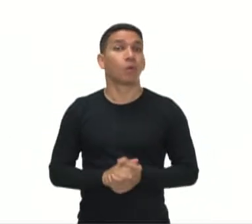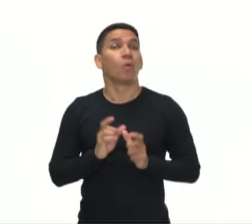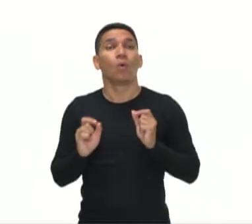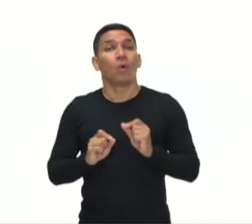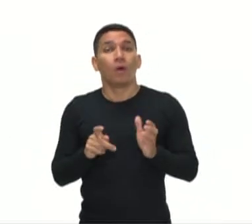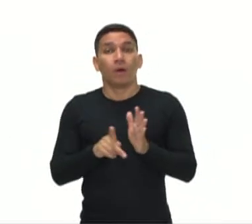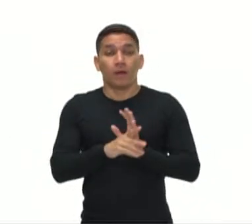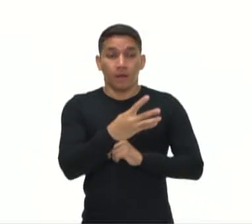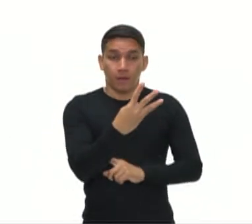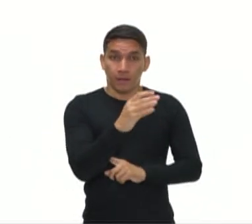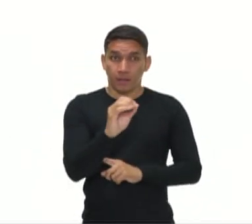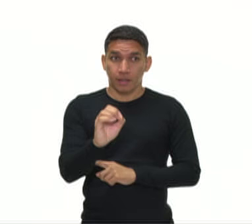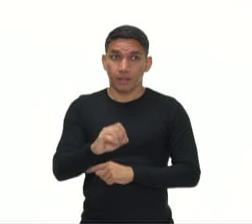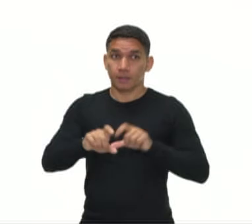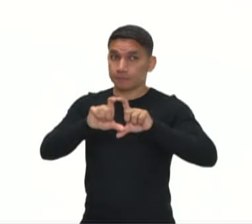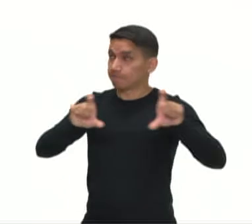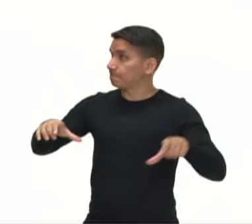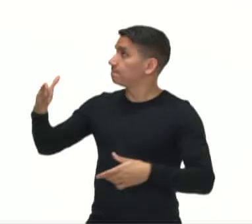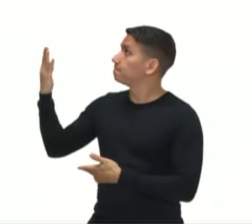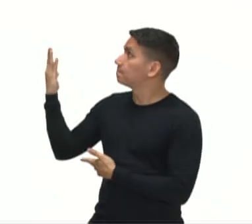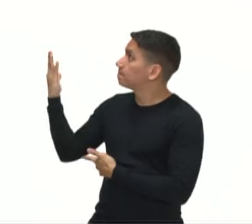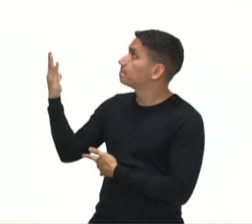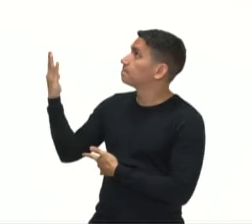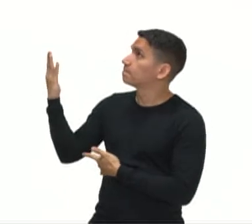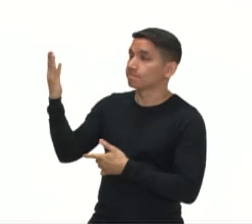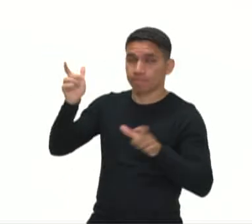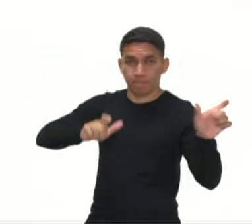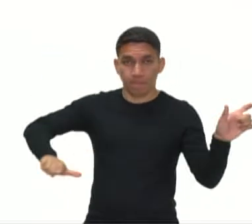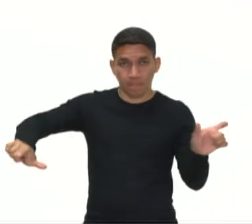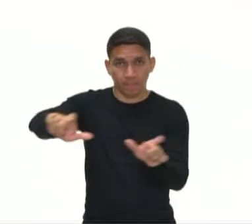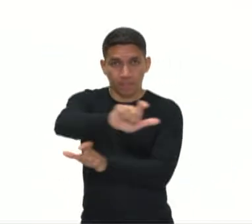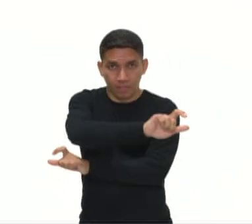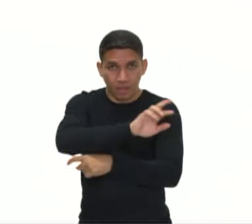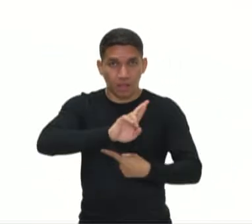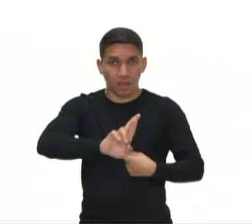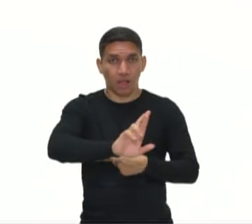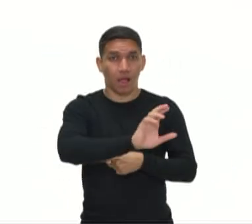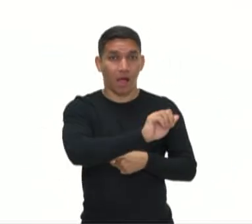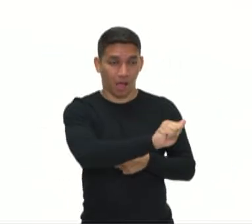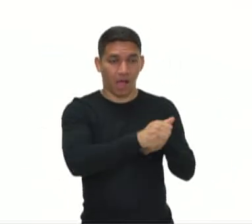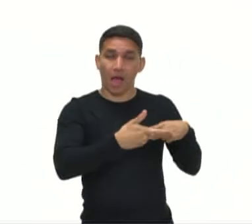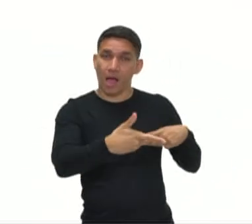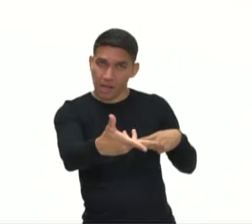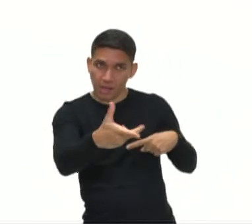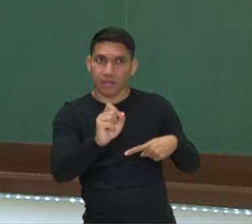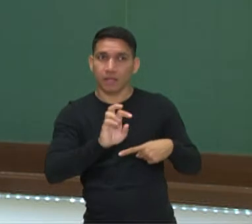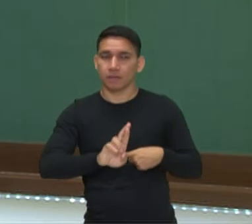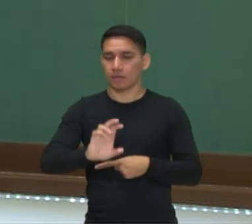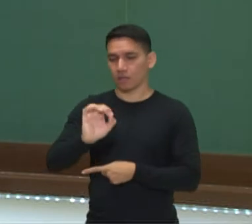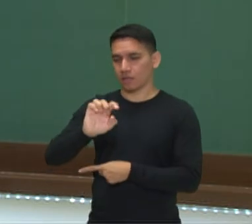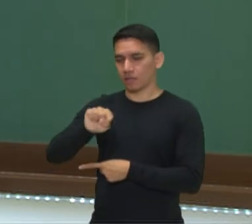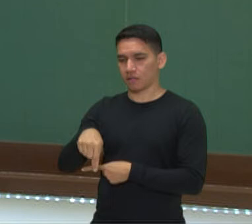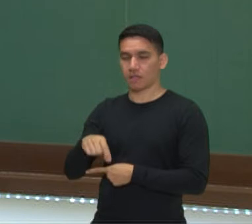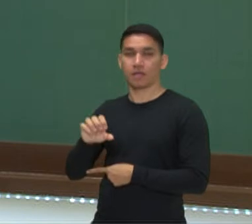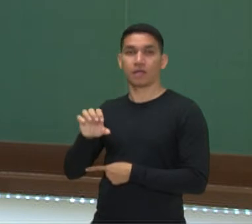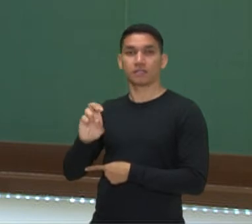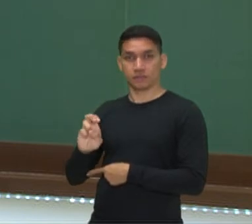ficaria 400 igual a 800 vezes A, passo dividindo para o outro lado, a minha aceleração fica